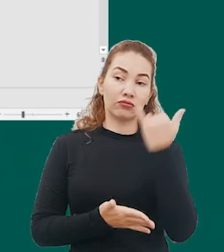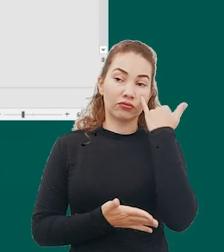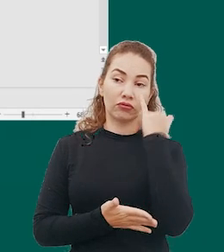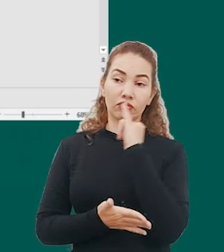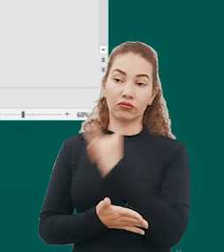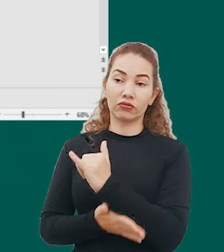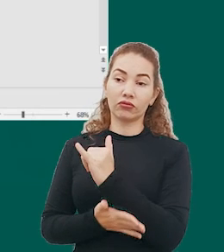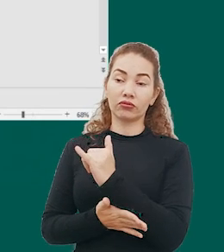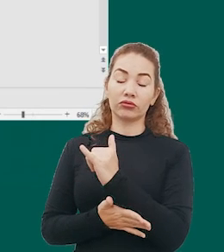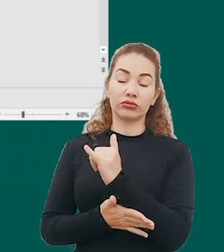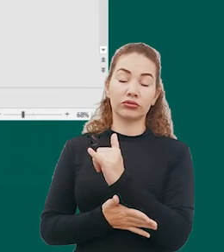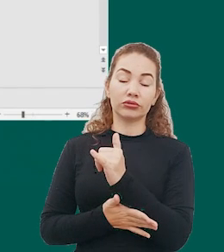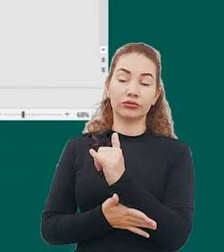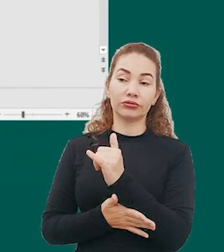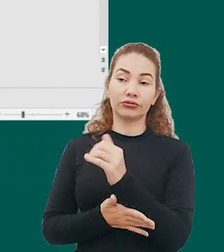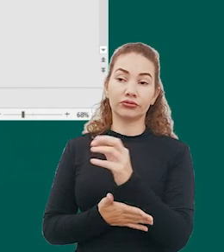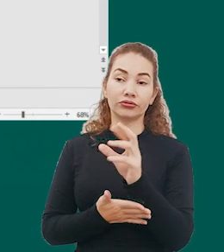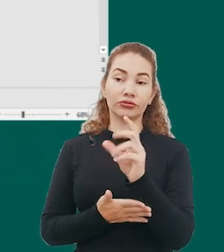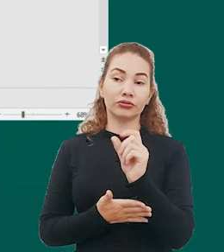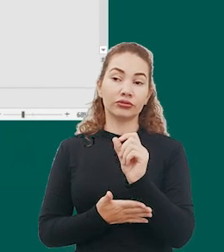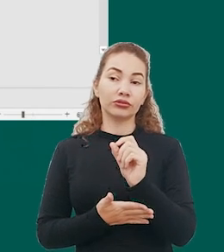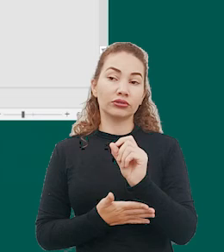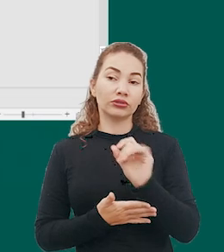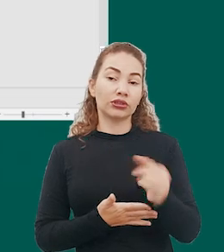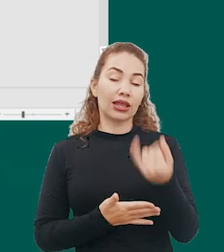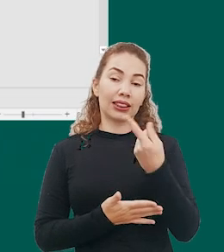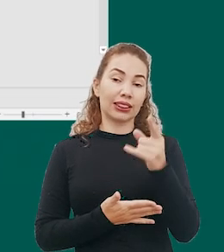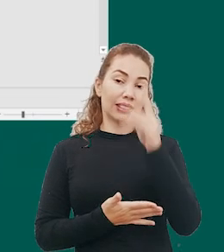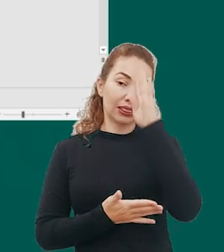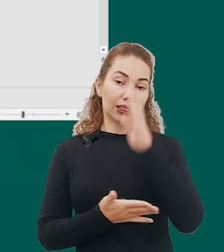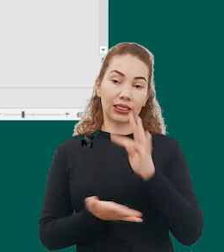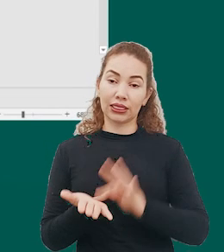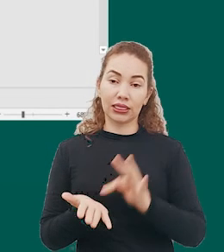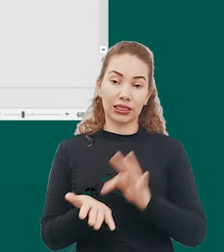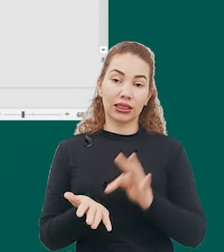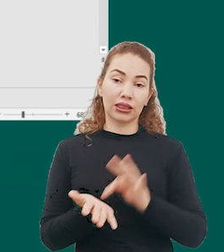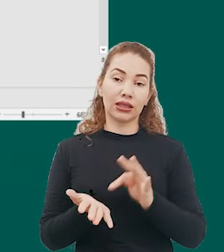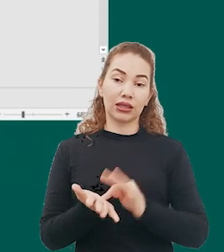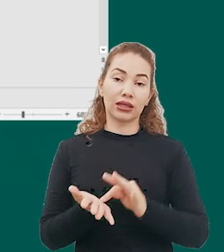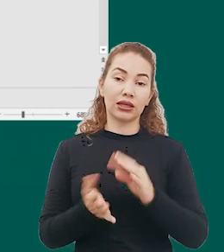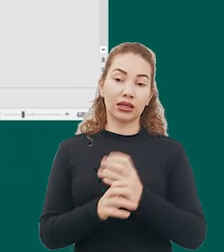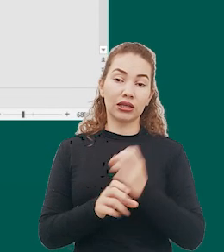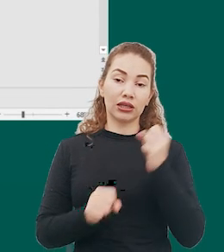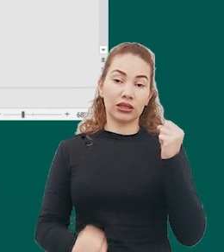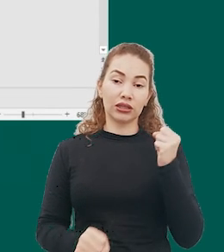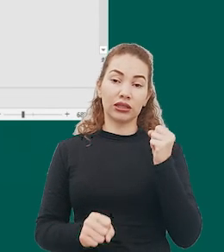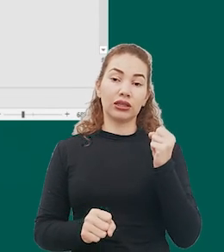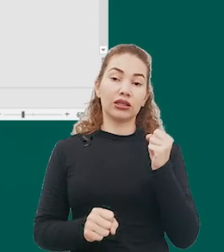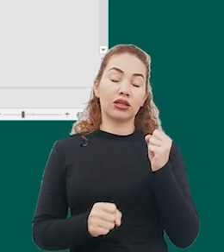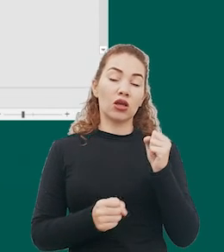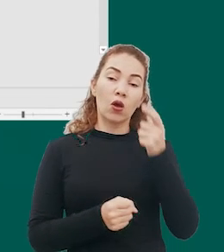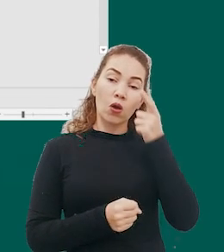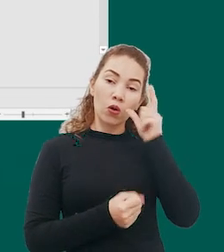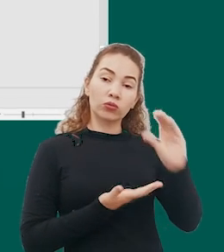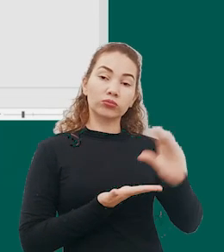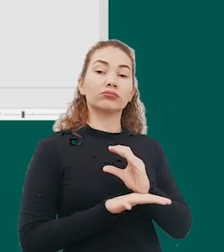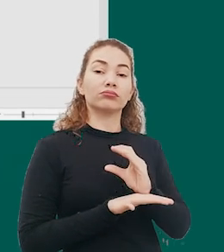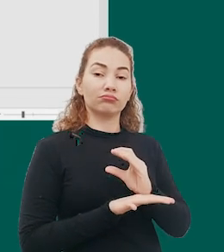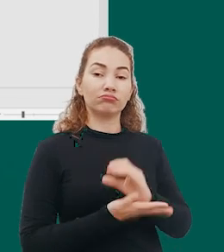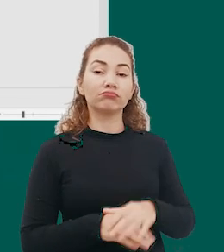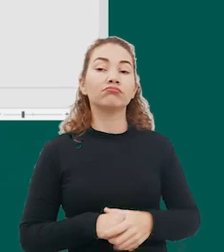informando lá em rendimentos isentos e não tributáveis, na linha de lucros recebidos,